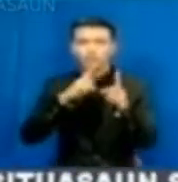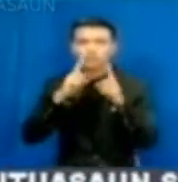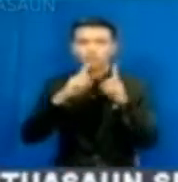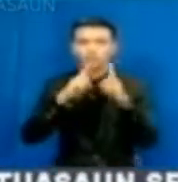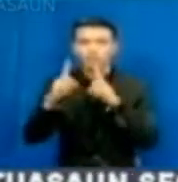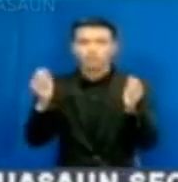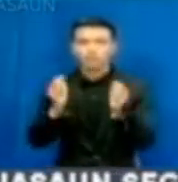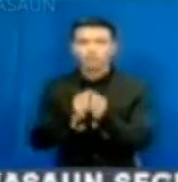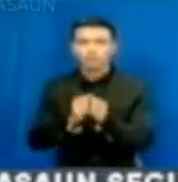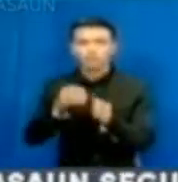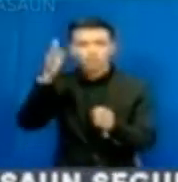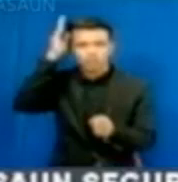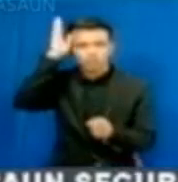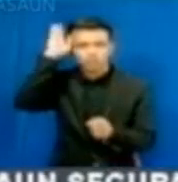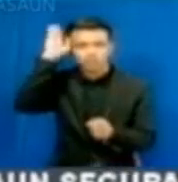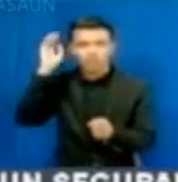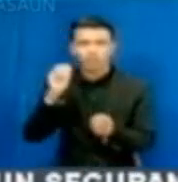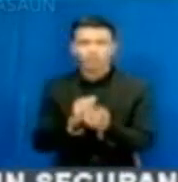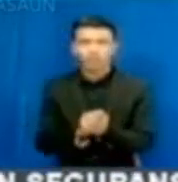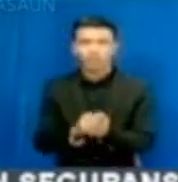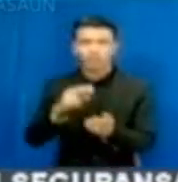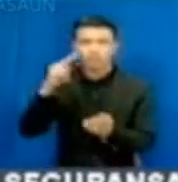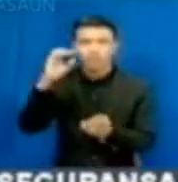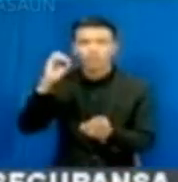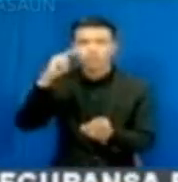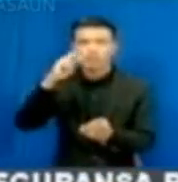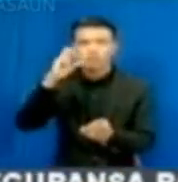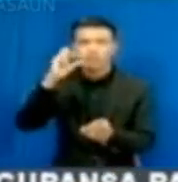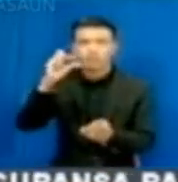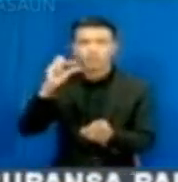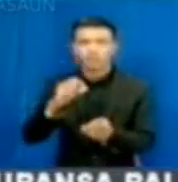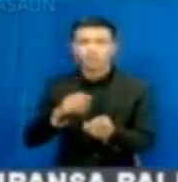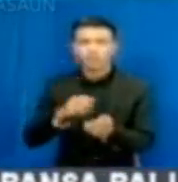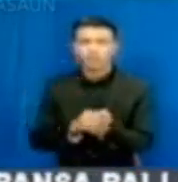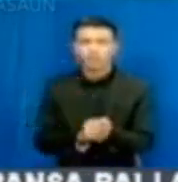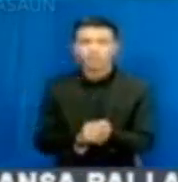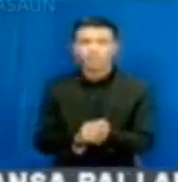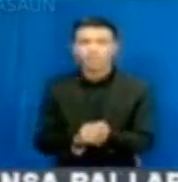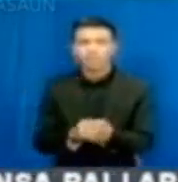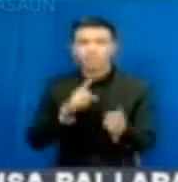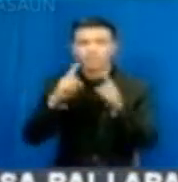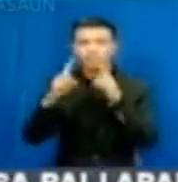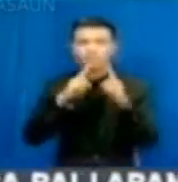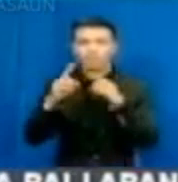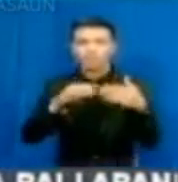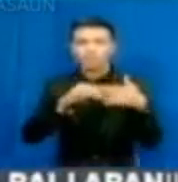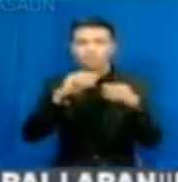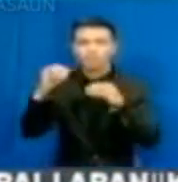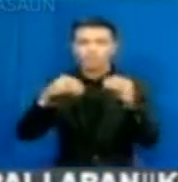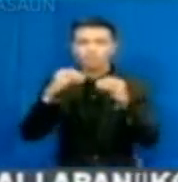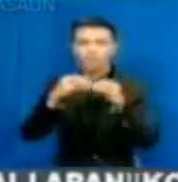Senior Koordinator ONZ Ratutan Senyor Fortunato Carmona Nébese, kuleliu konabab